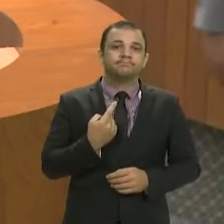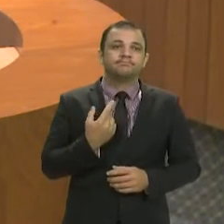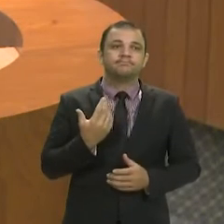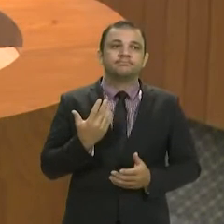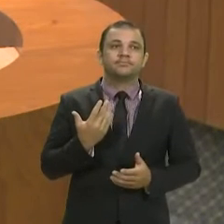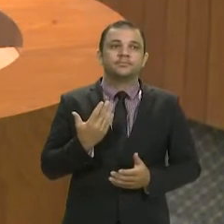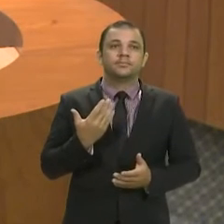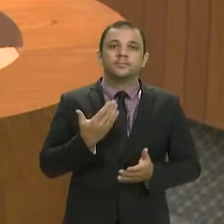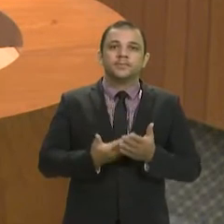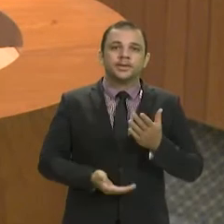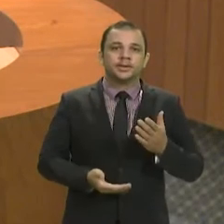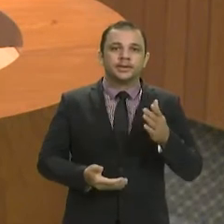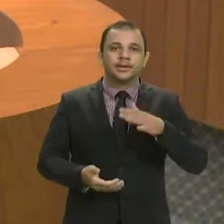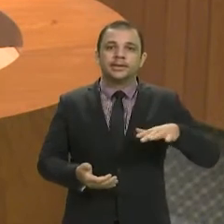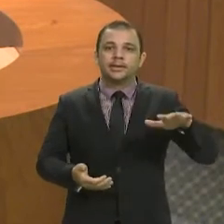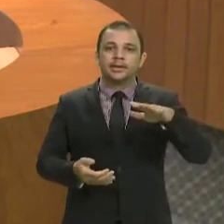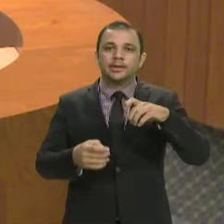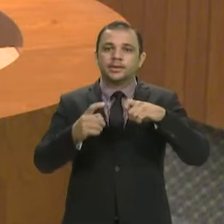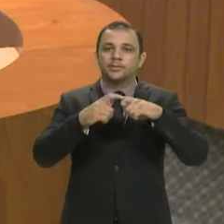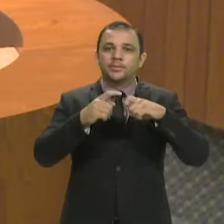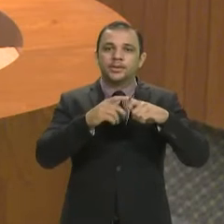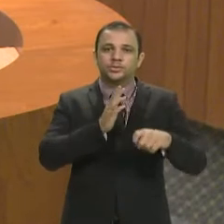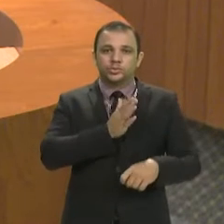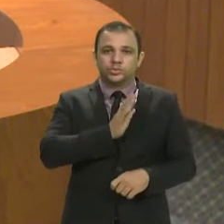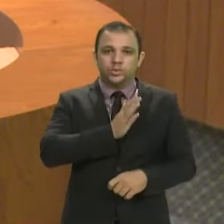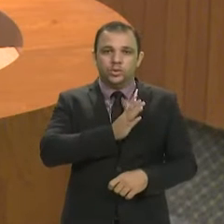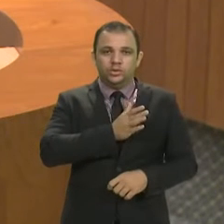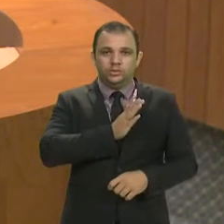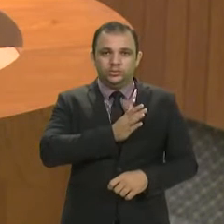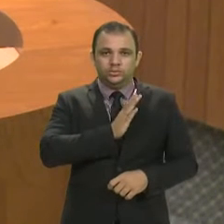na cardiologia, não só